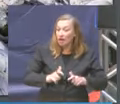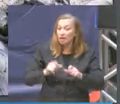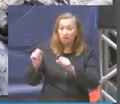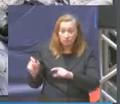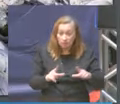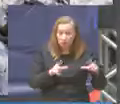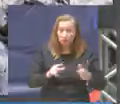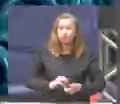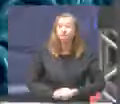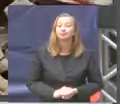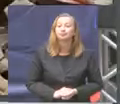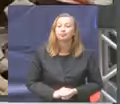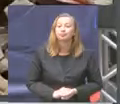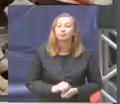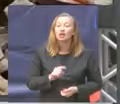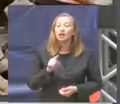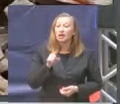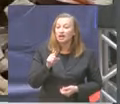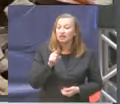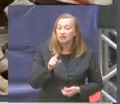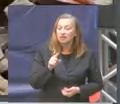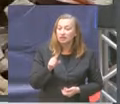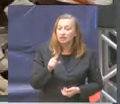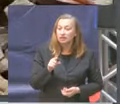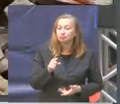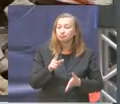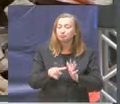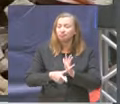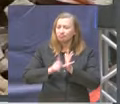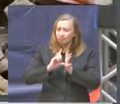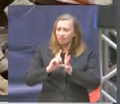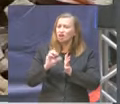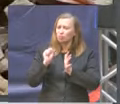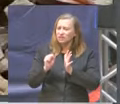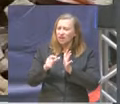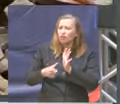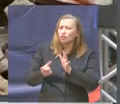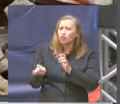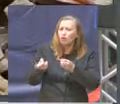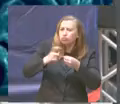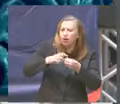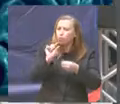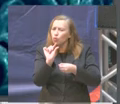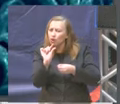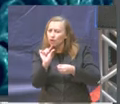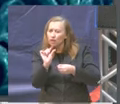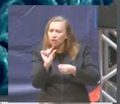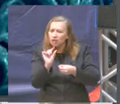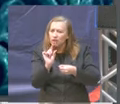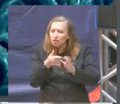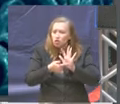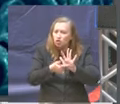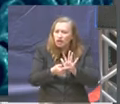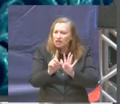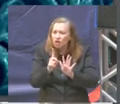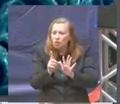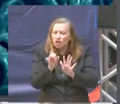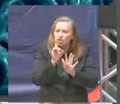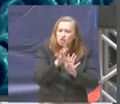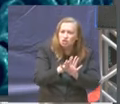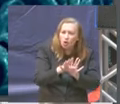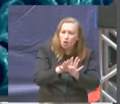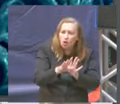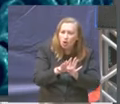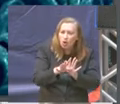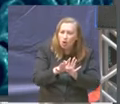próximo. Essa é de uma das 6. A anterior, se puder voltar para mostrar um pouquinho, que não é só o